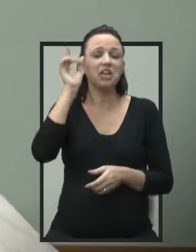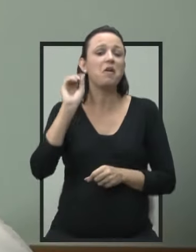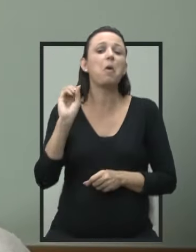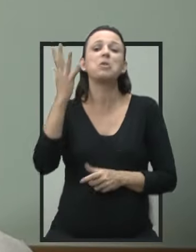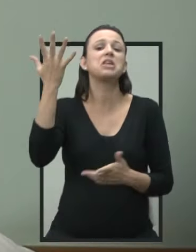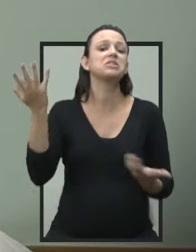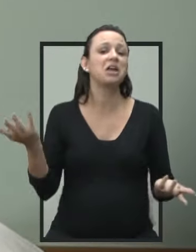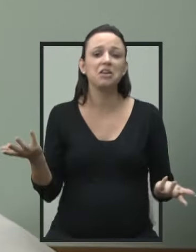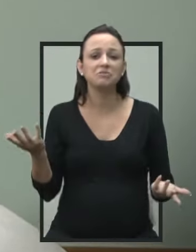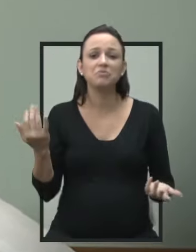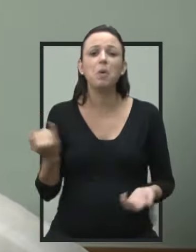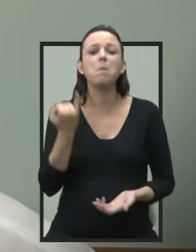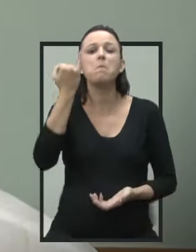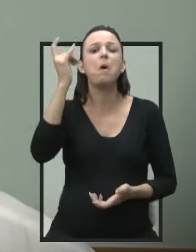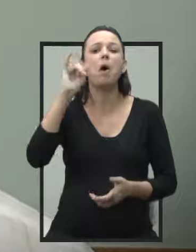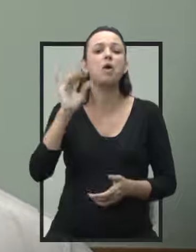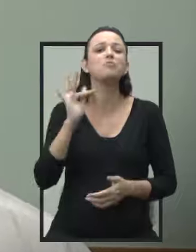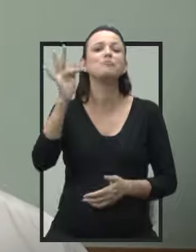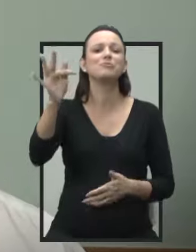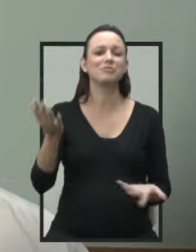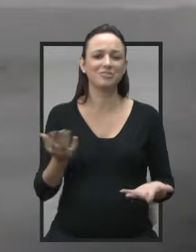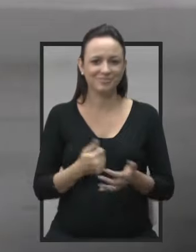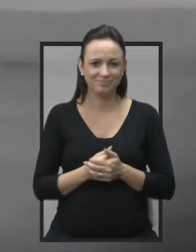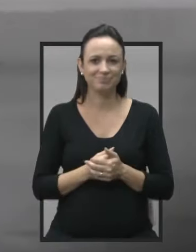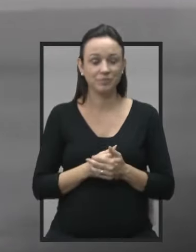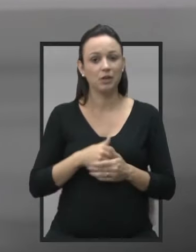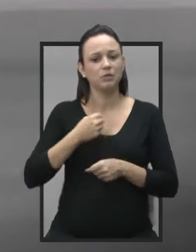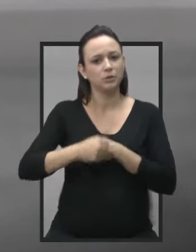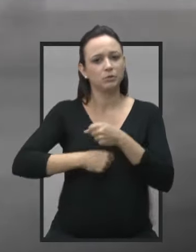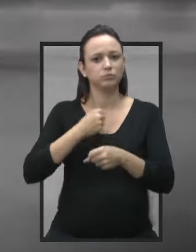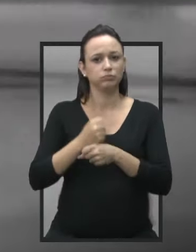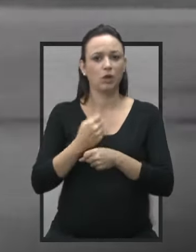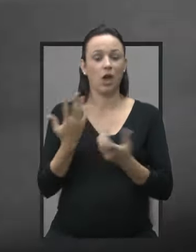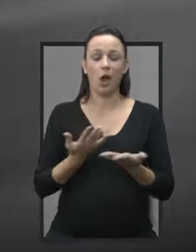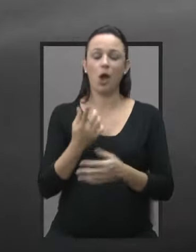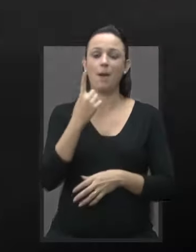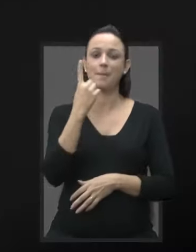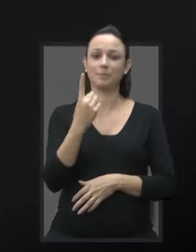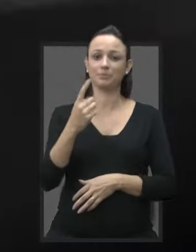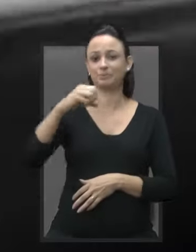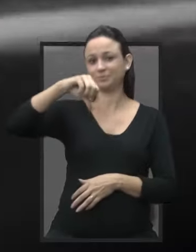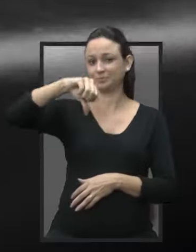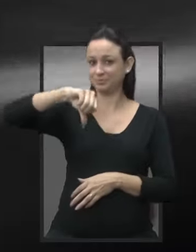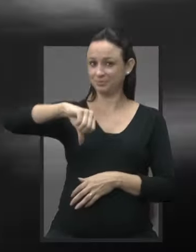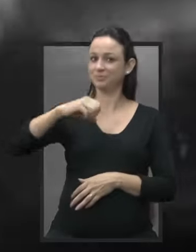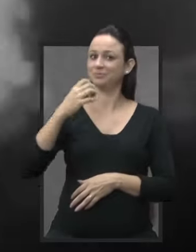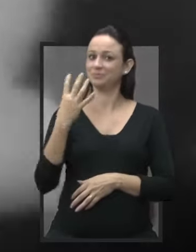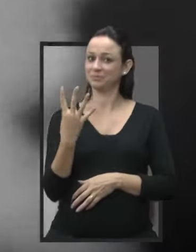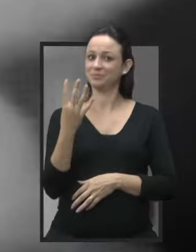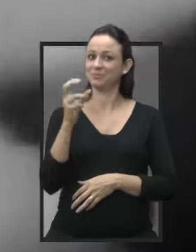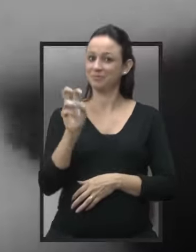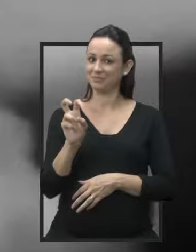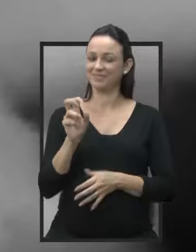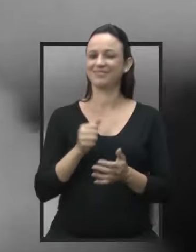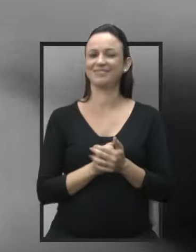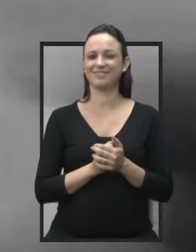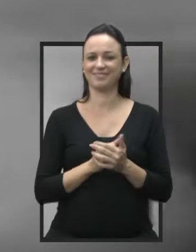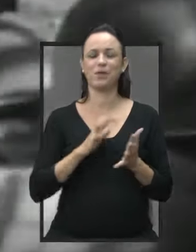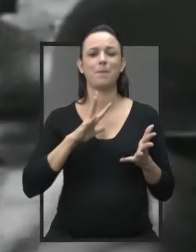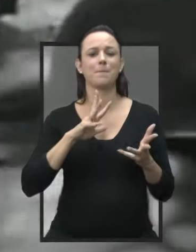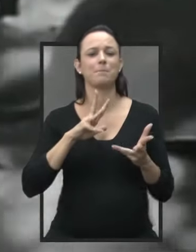que vai acontecer, sem se importar com as consequências. O tempo passa e agora já estamos no ano de